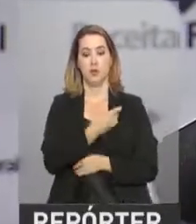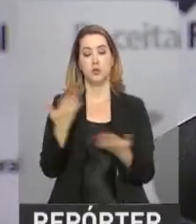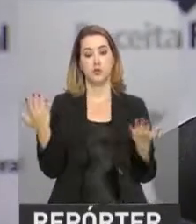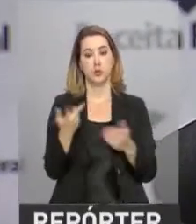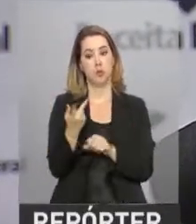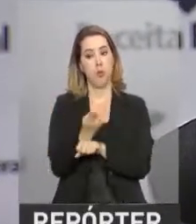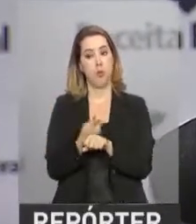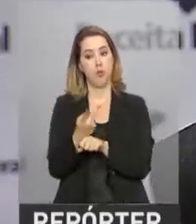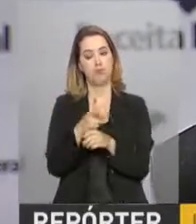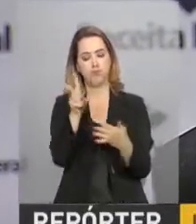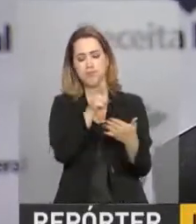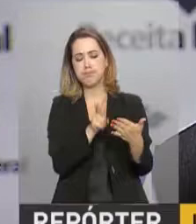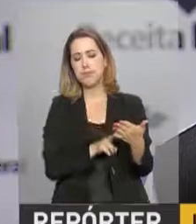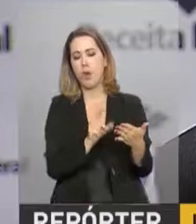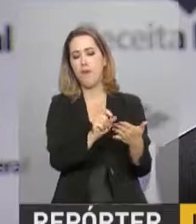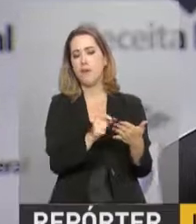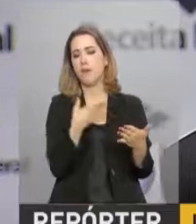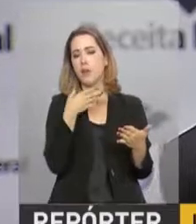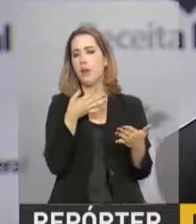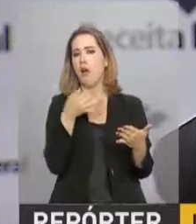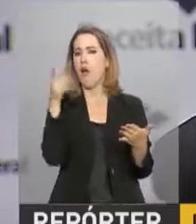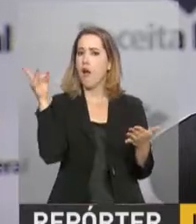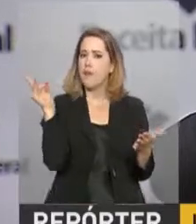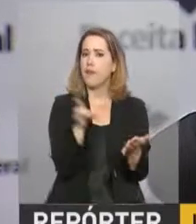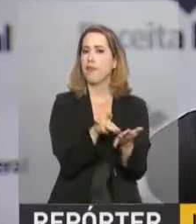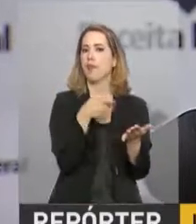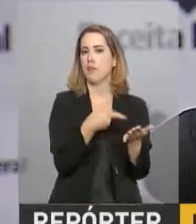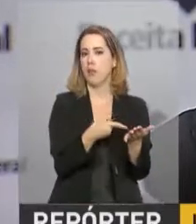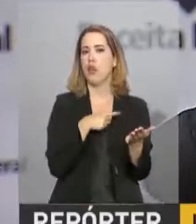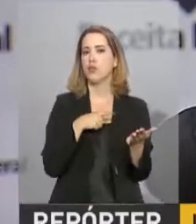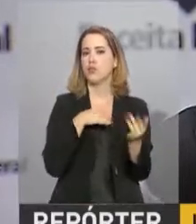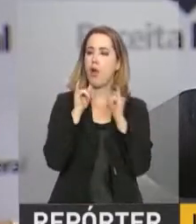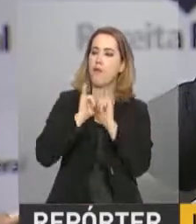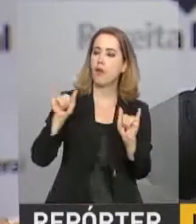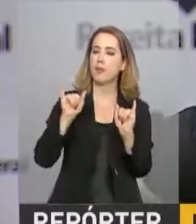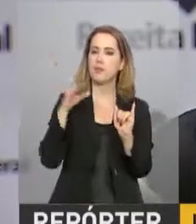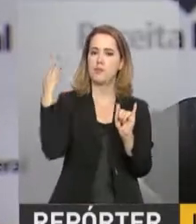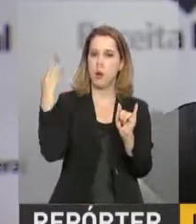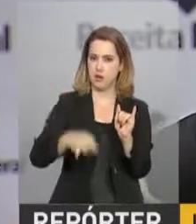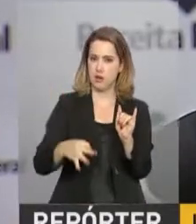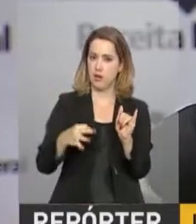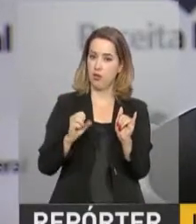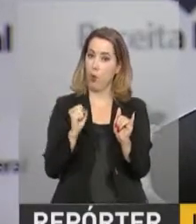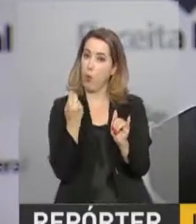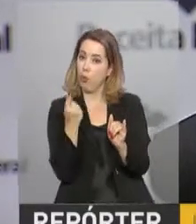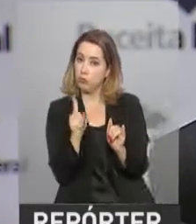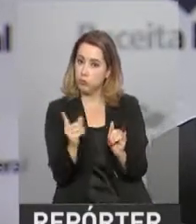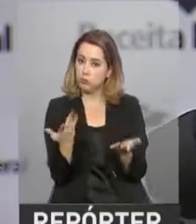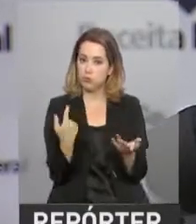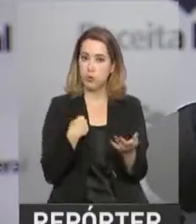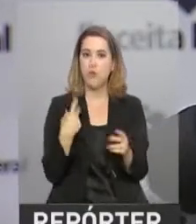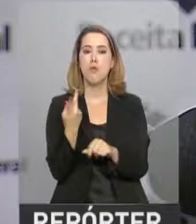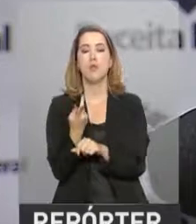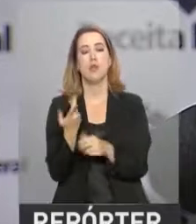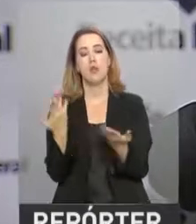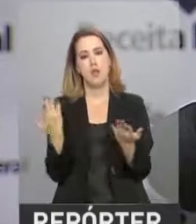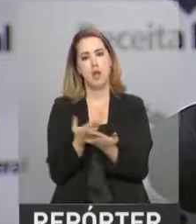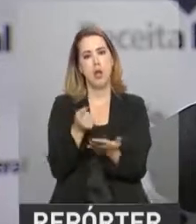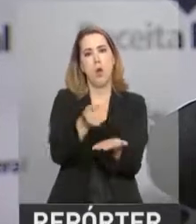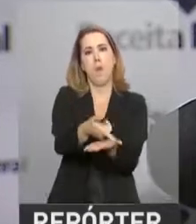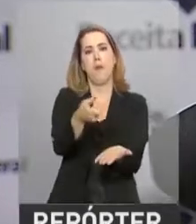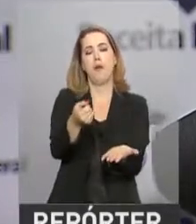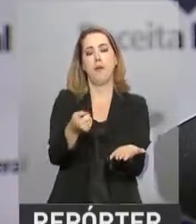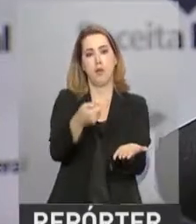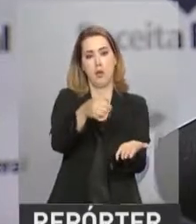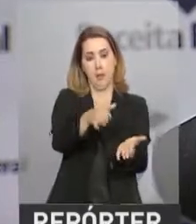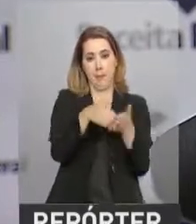fiscalização para verificar a veracidade dessas informações e cobrar desses contribuintes o imposto de